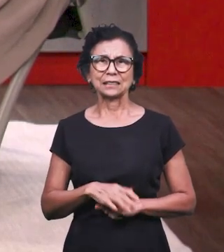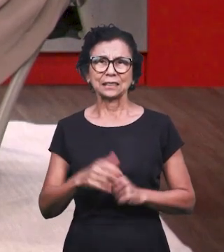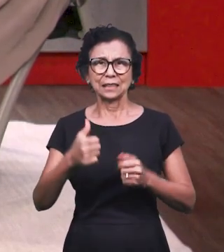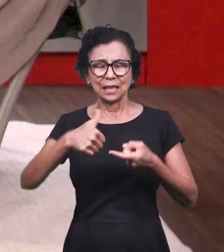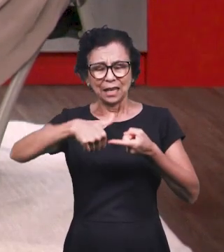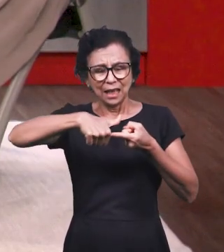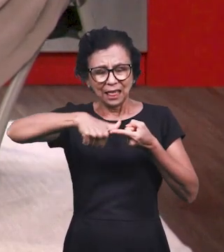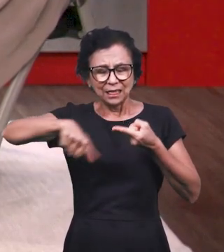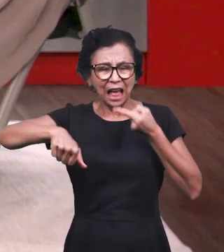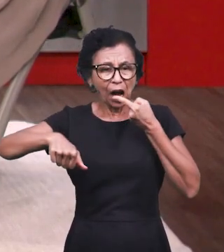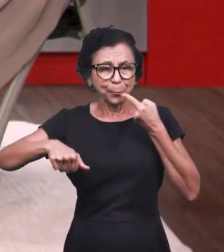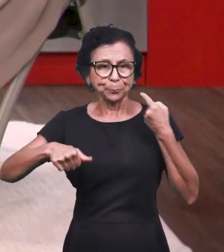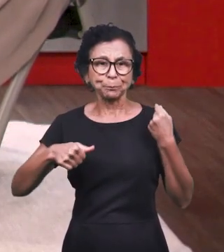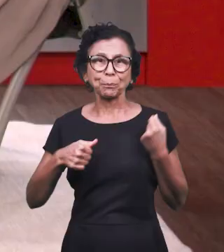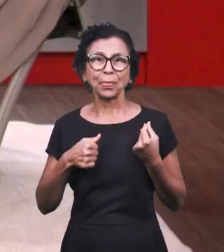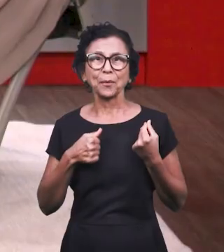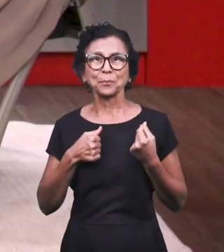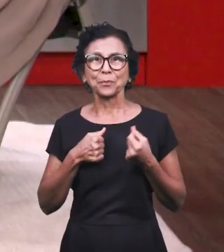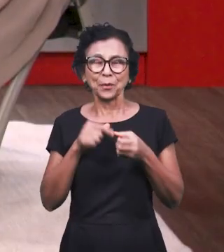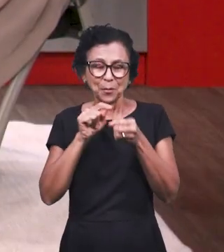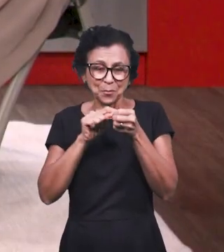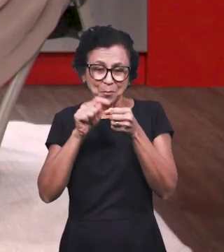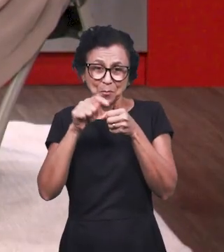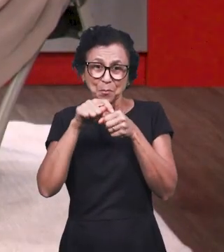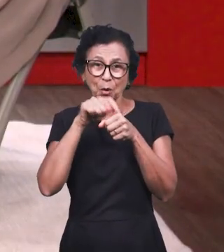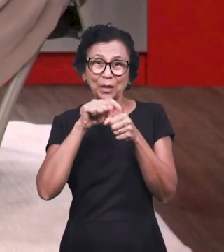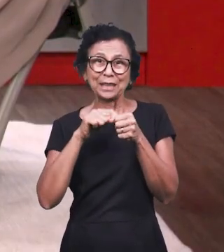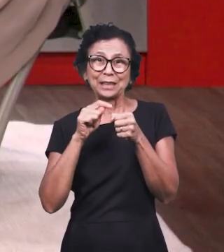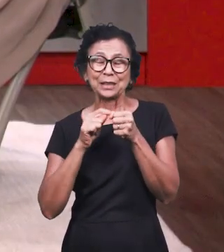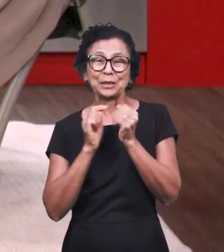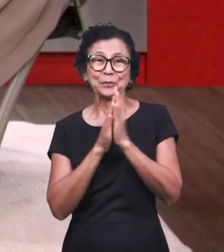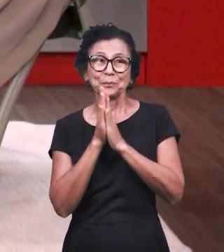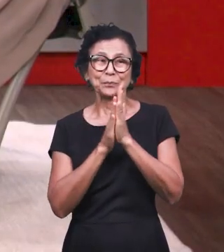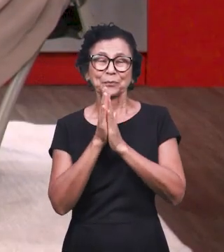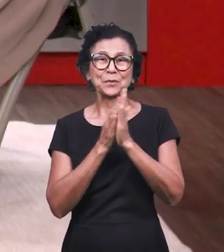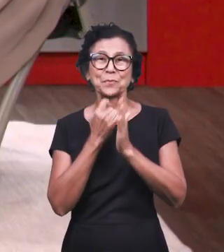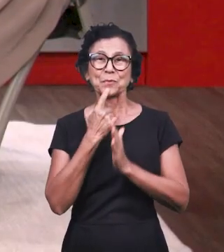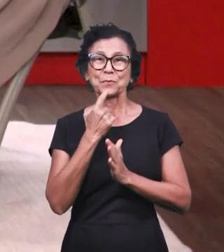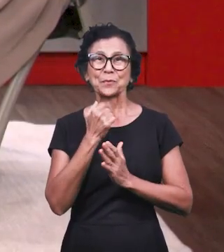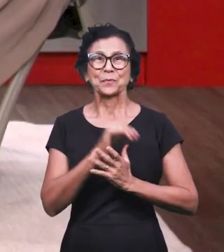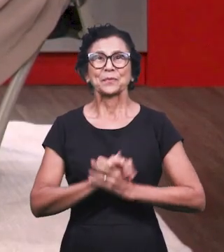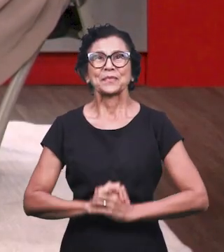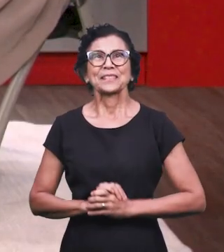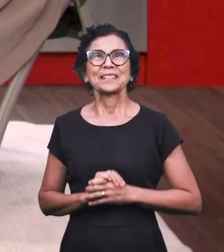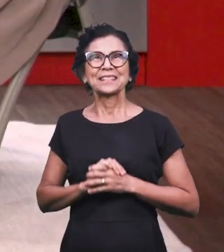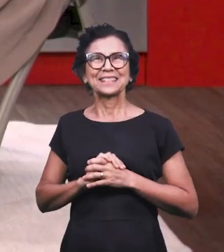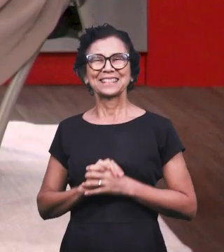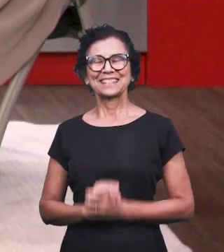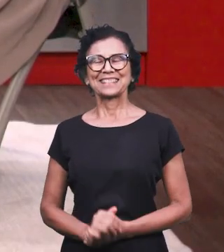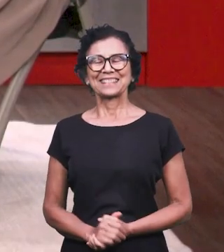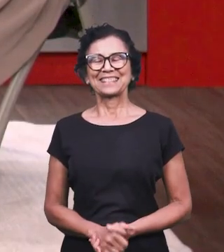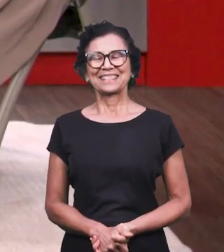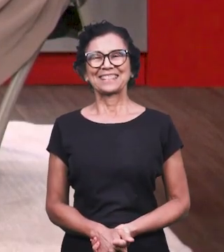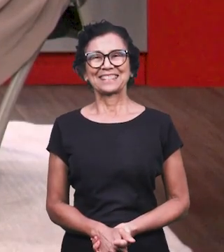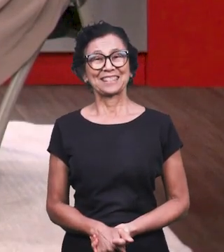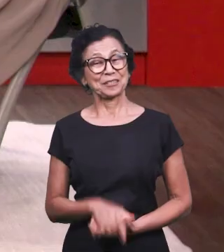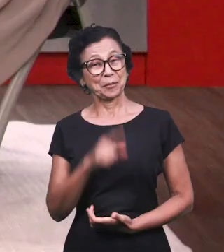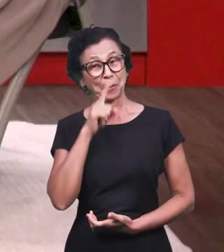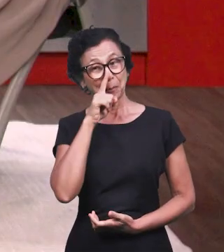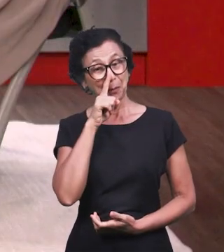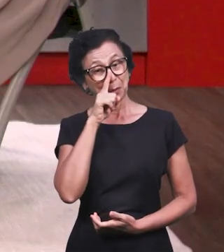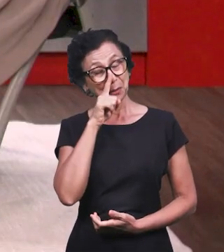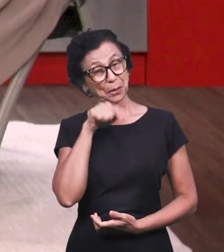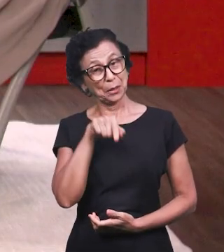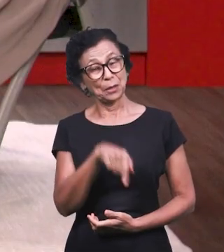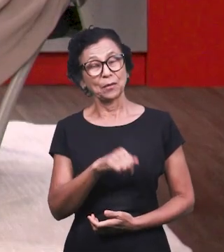Então isso é Claro, super perigoso, toda não criança é? Já tem quis isso, provar. né? Com E certeza. é um perigo, porque pode